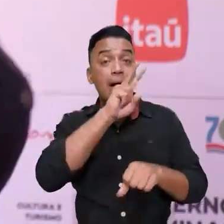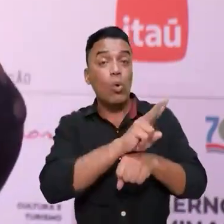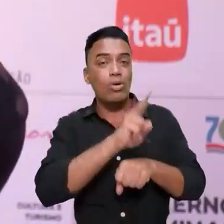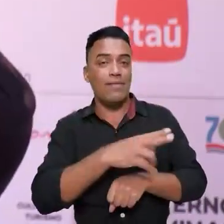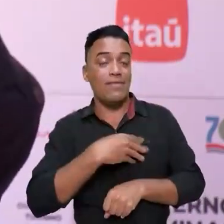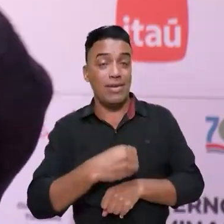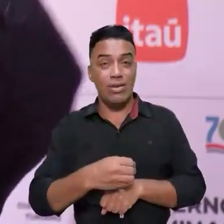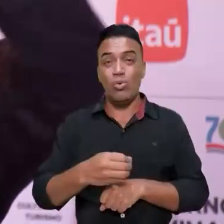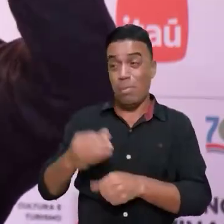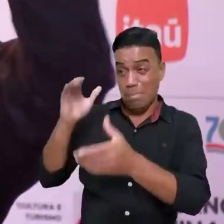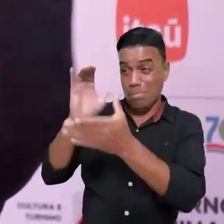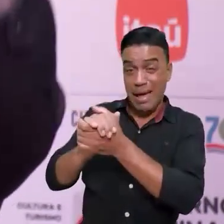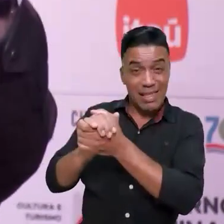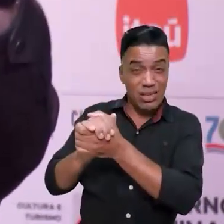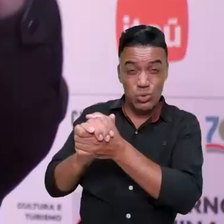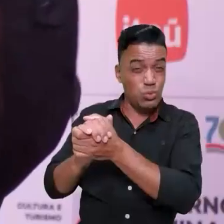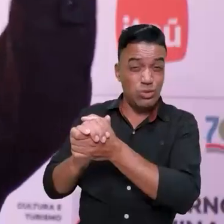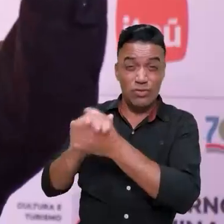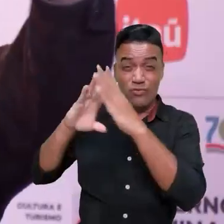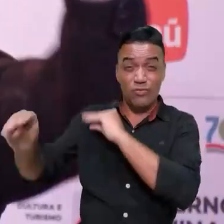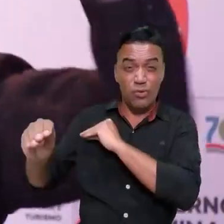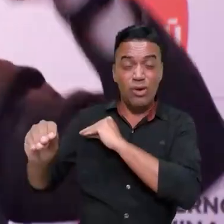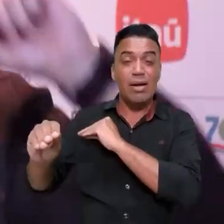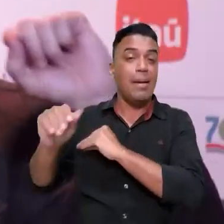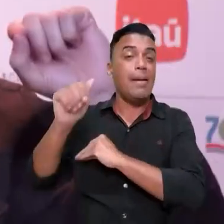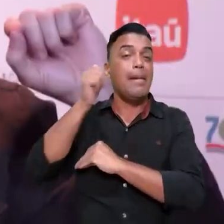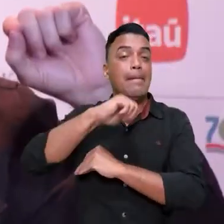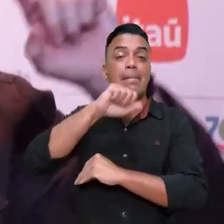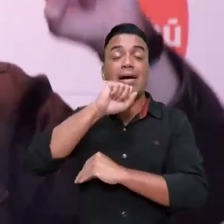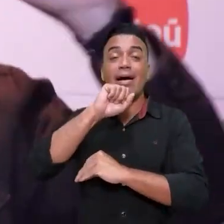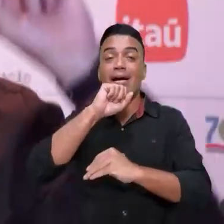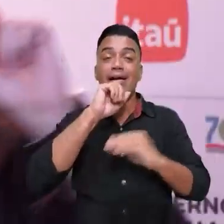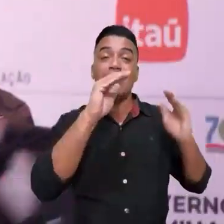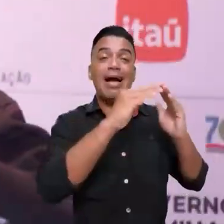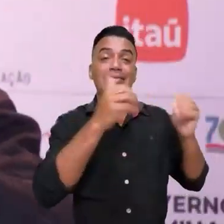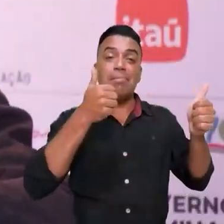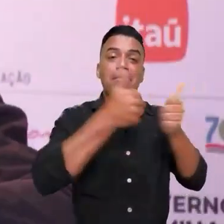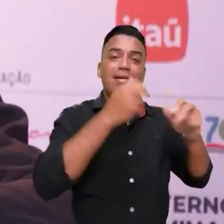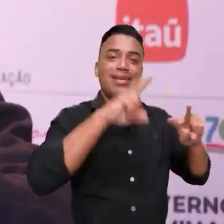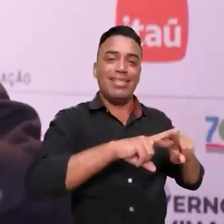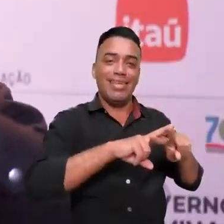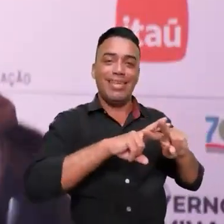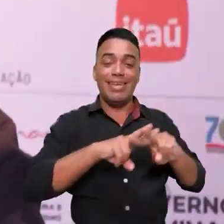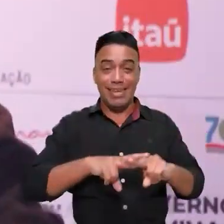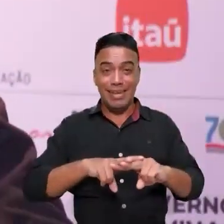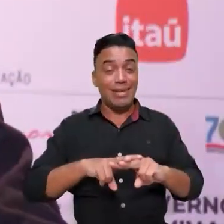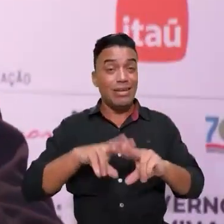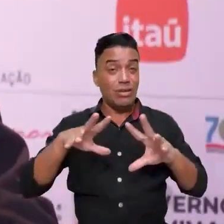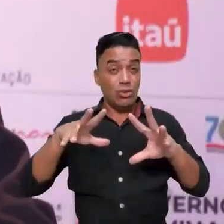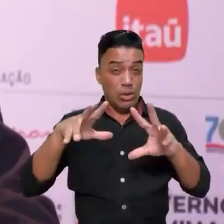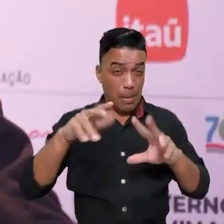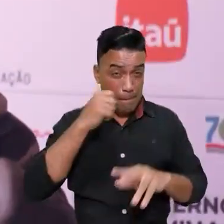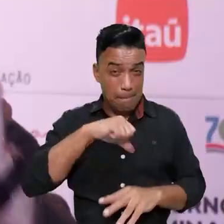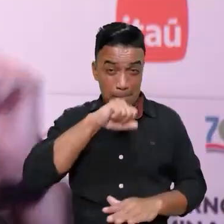pelos maridos e foram morar em barracões perto da penitenciária para ficar perto dos filhos. Nenhuma era mãe de criminoso. Todos os